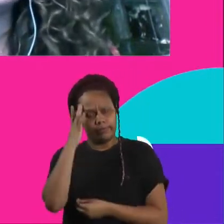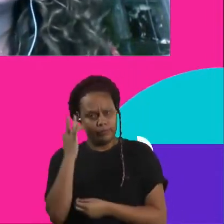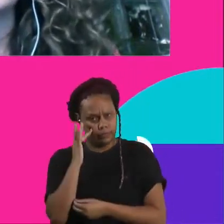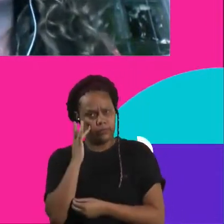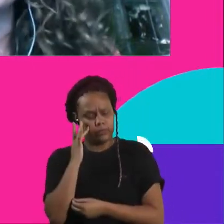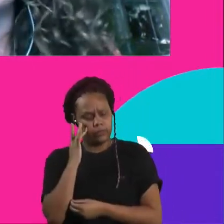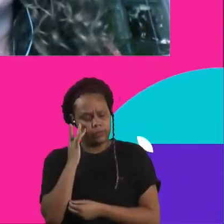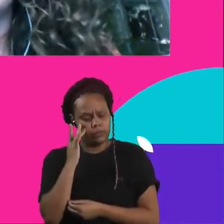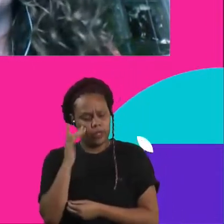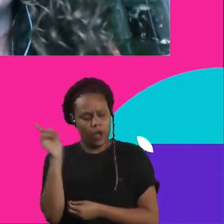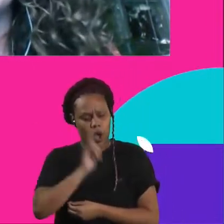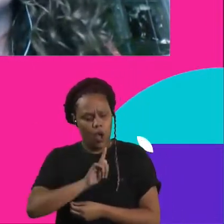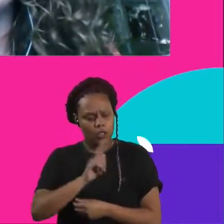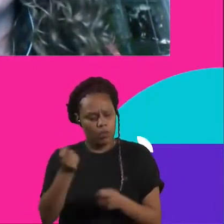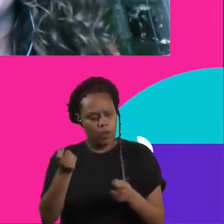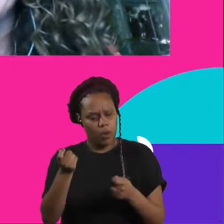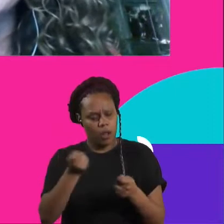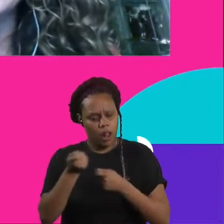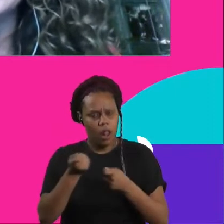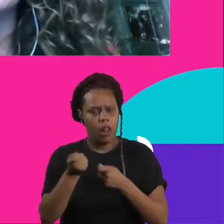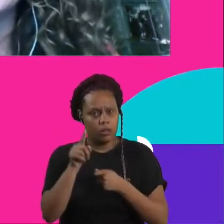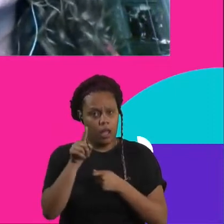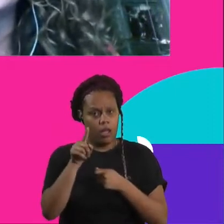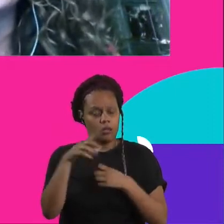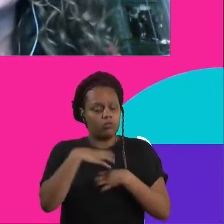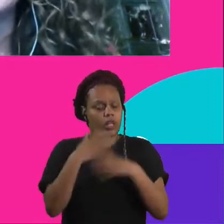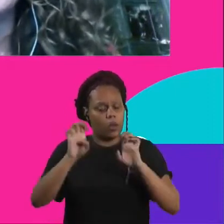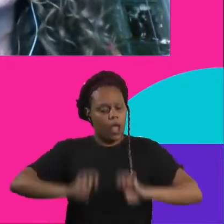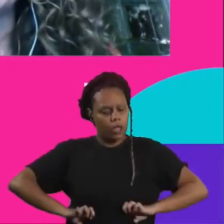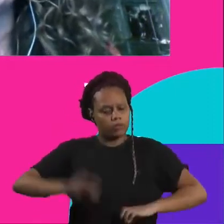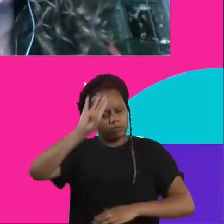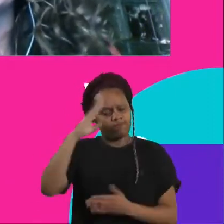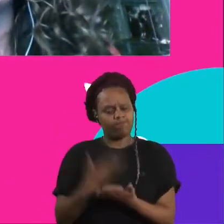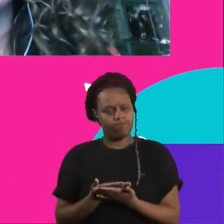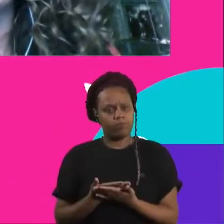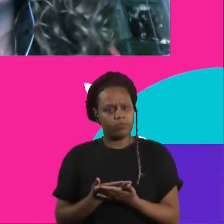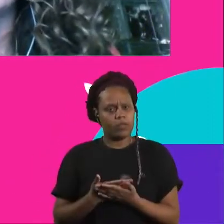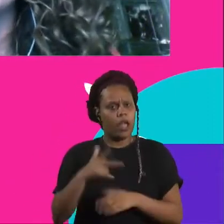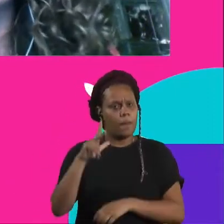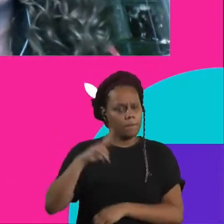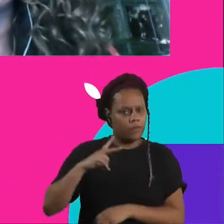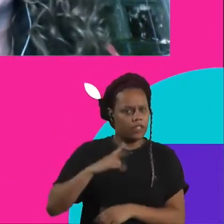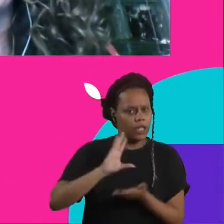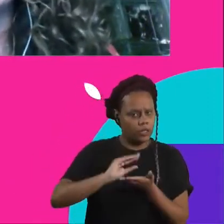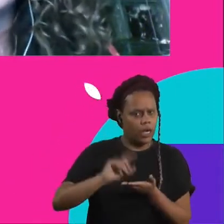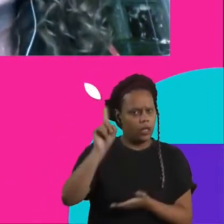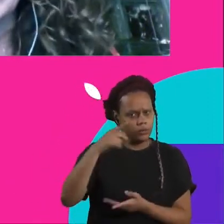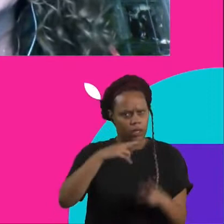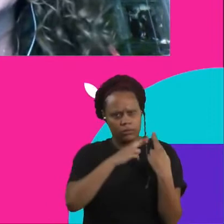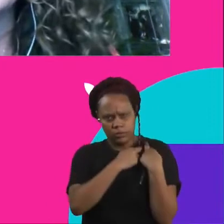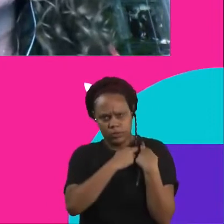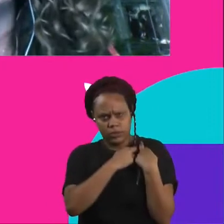a gente lidar com essas novas dinâmicas, né, de uma forma ética, né? Tu acredita que a privacidade dos dados, ela é uma